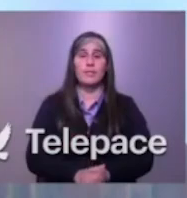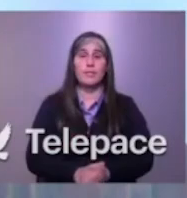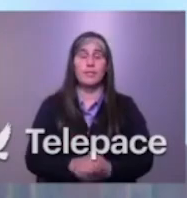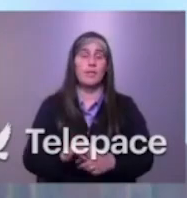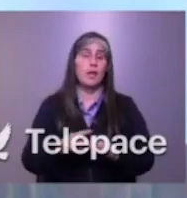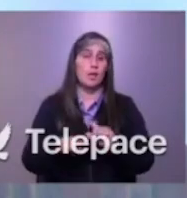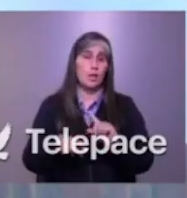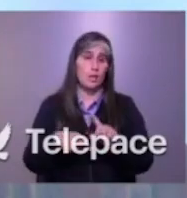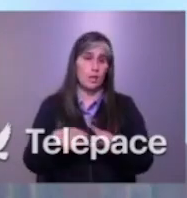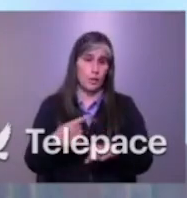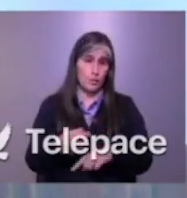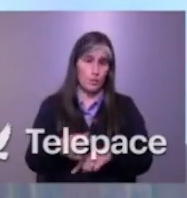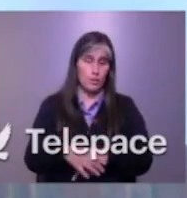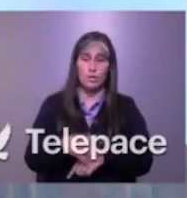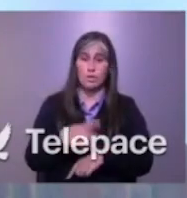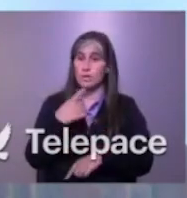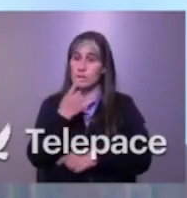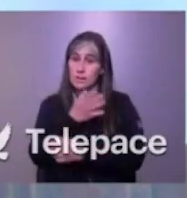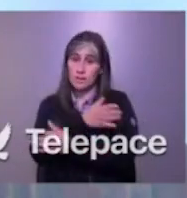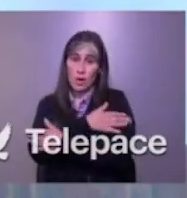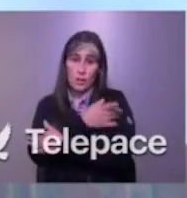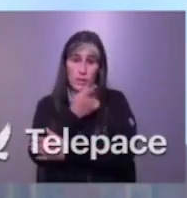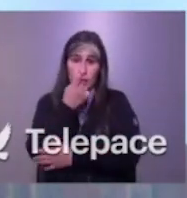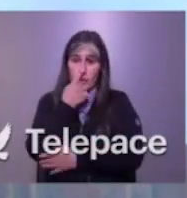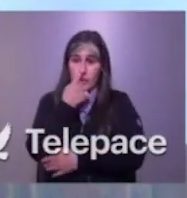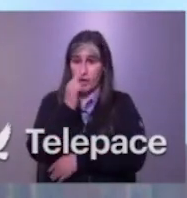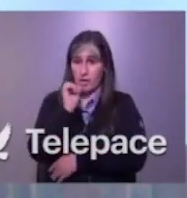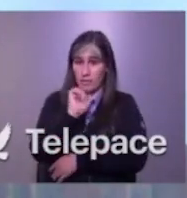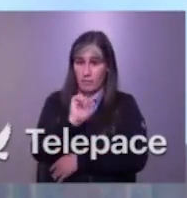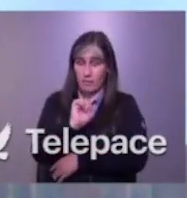Then he said to the disciple,